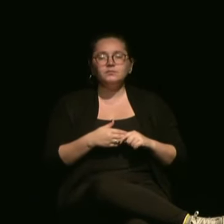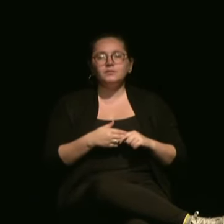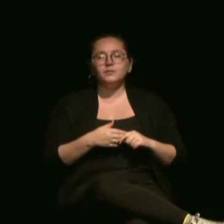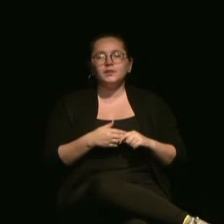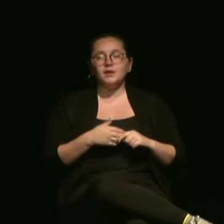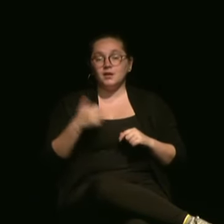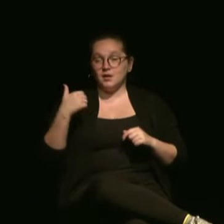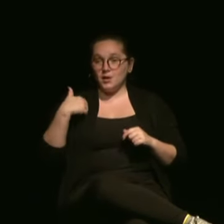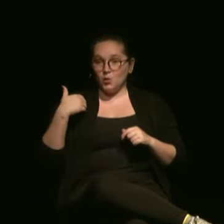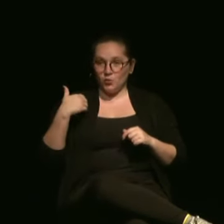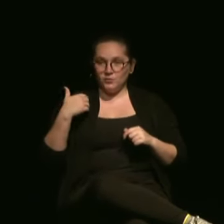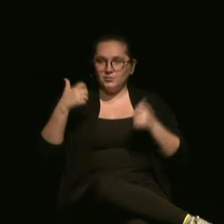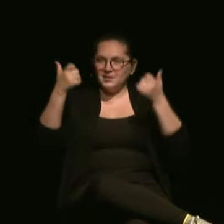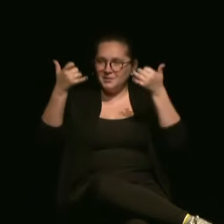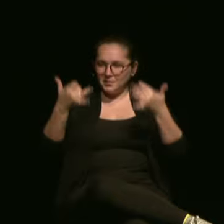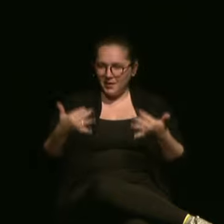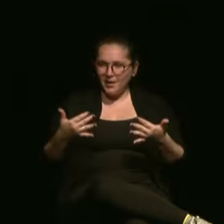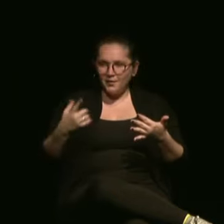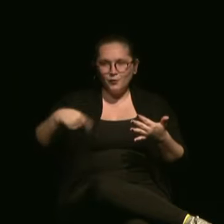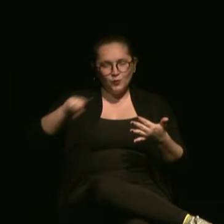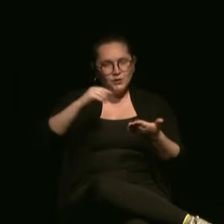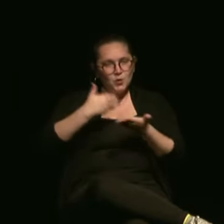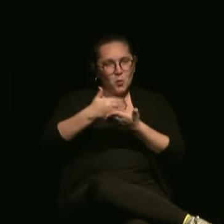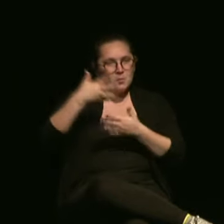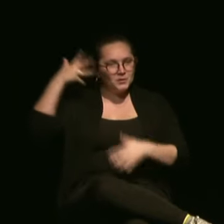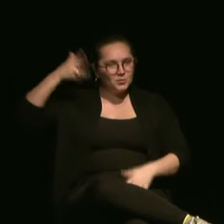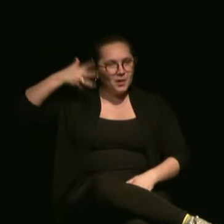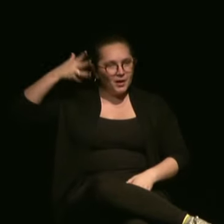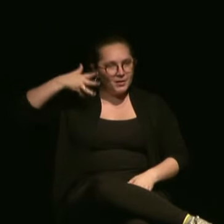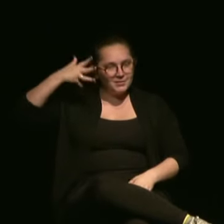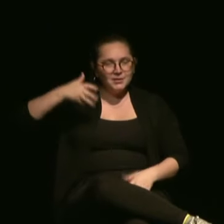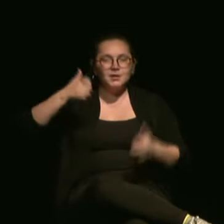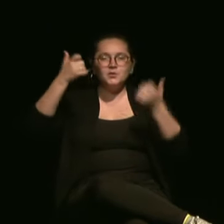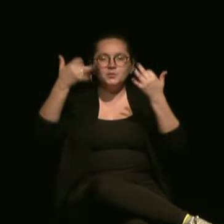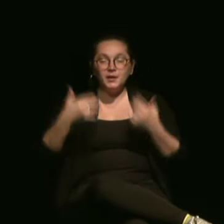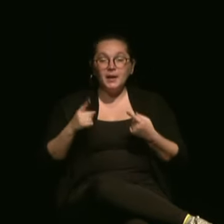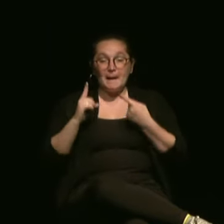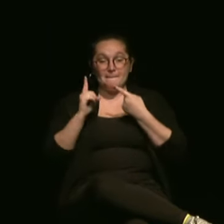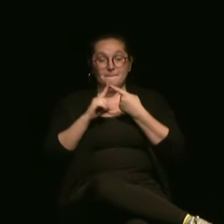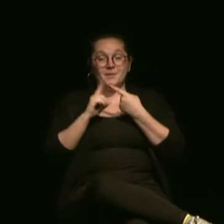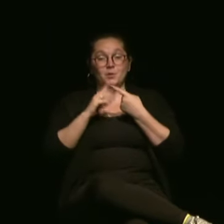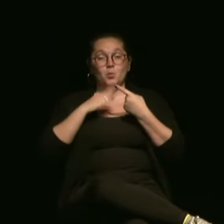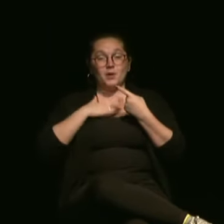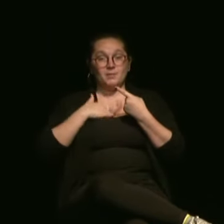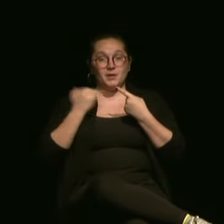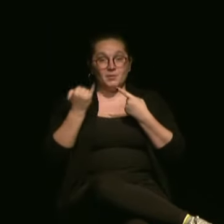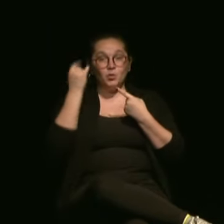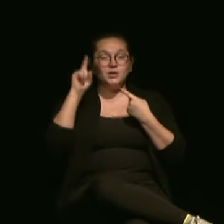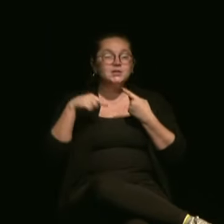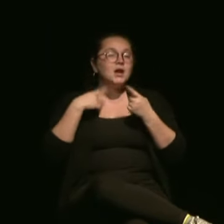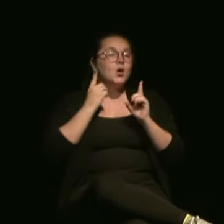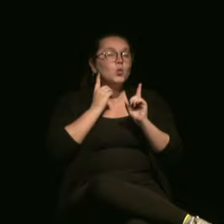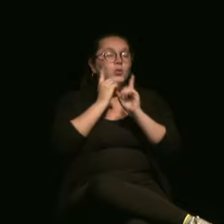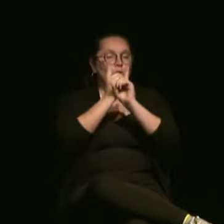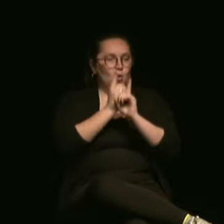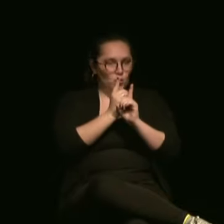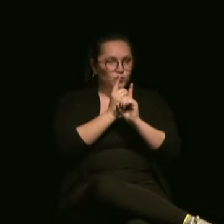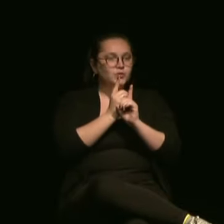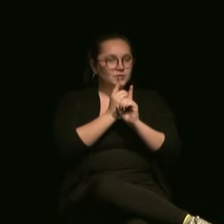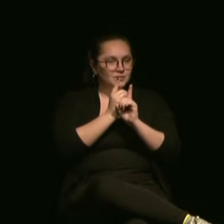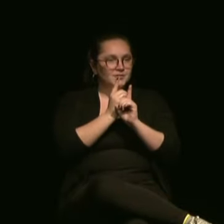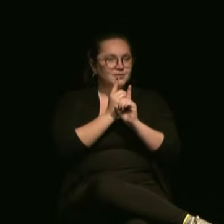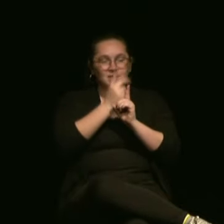Lembrem, eu comecei dizendo que a primeira característica importante para mim do cinema do Coutinho é o encontro com alguém que